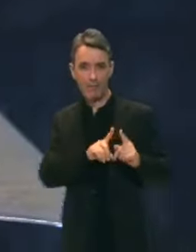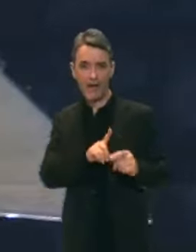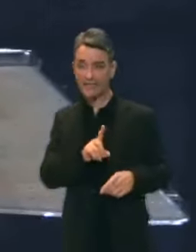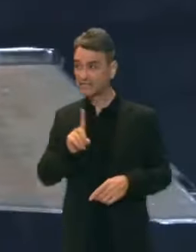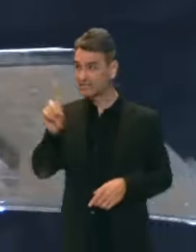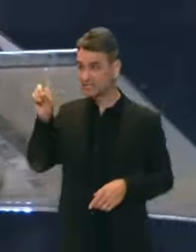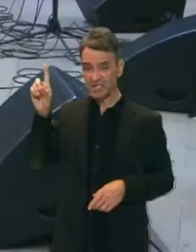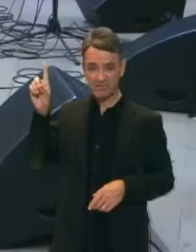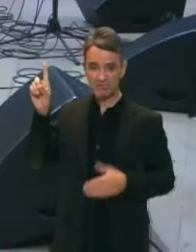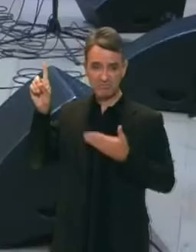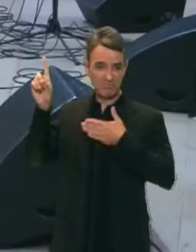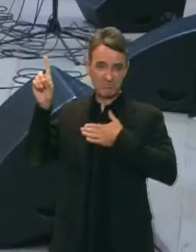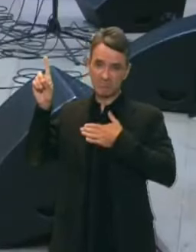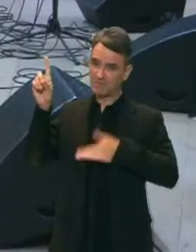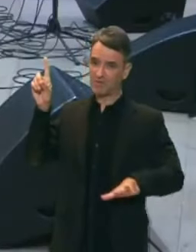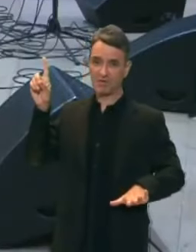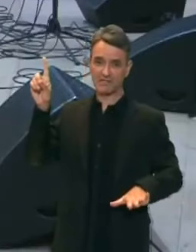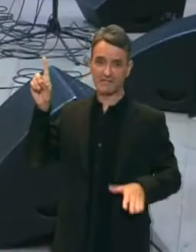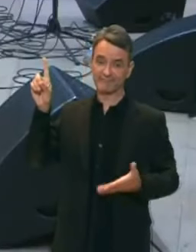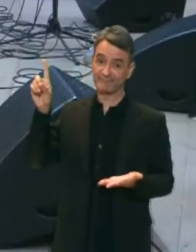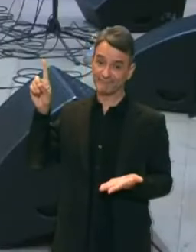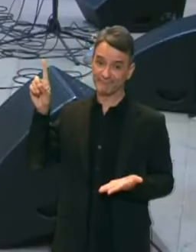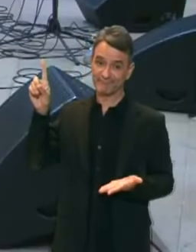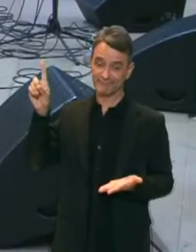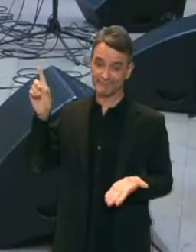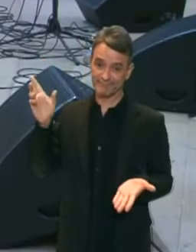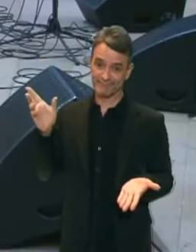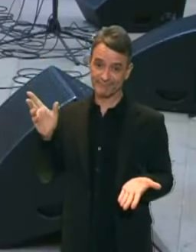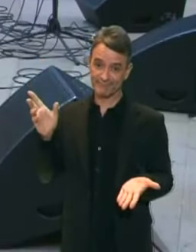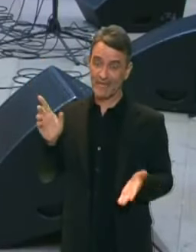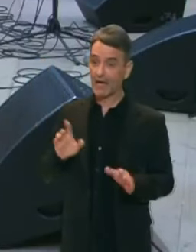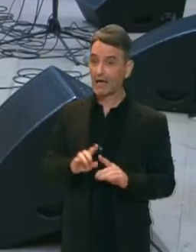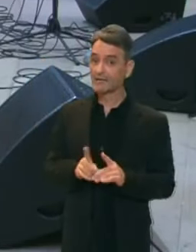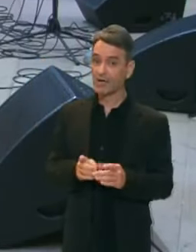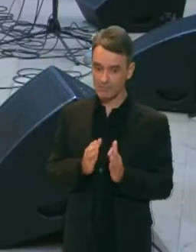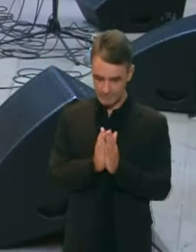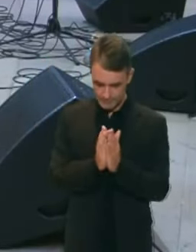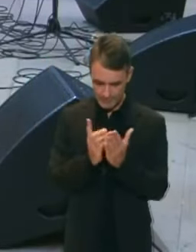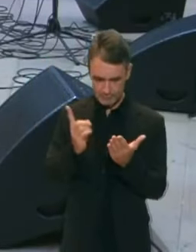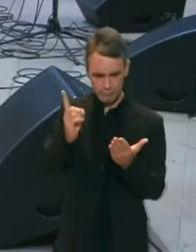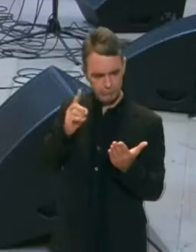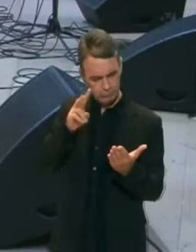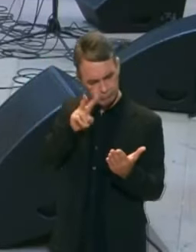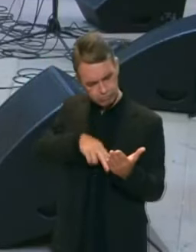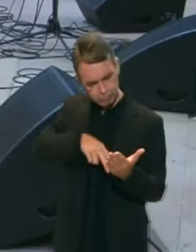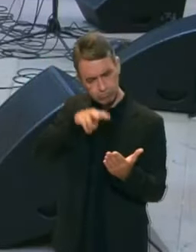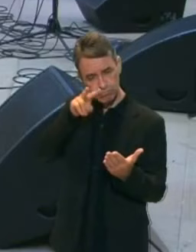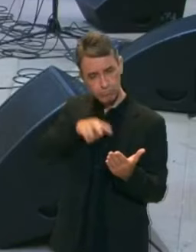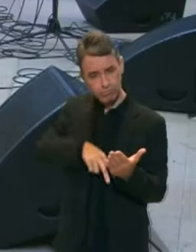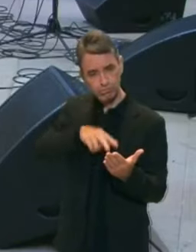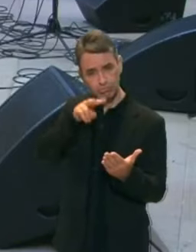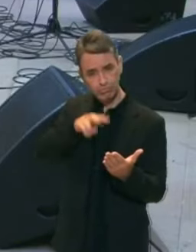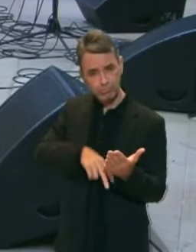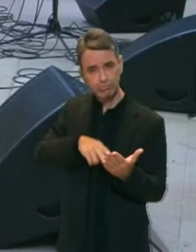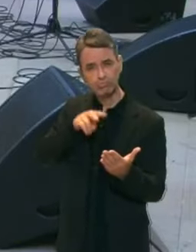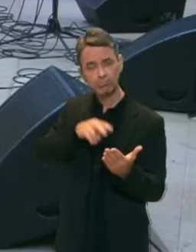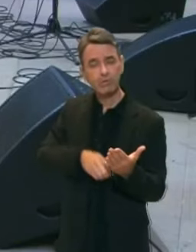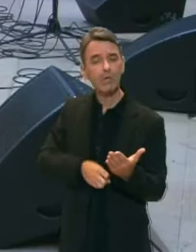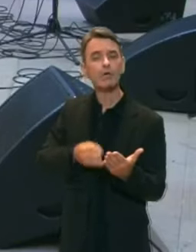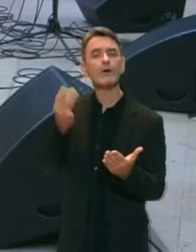quanto tempo você está olhando para o alto e abrindo a palavra de Deus e ouvindo a voz de